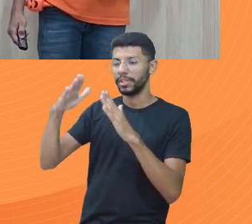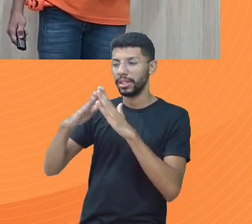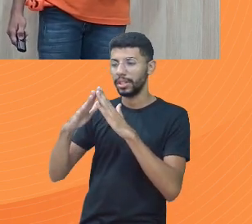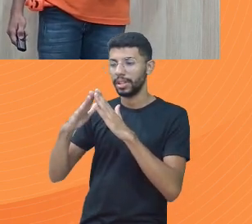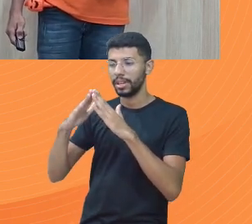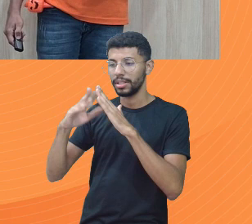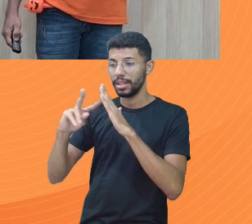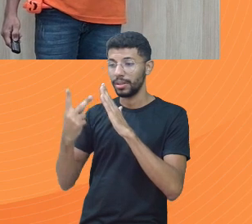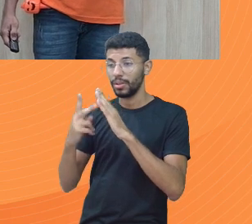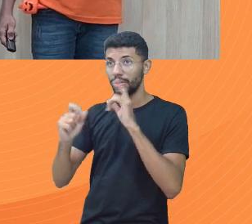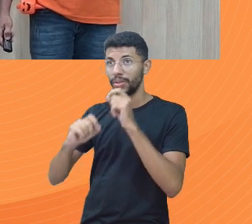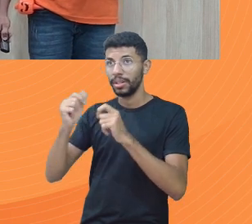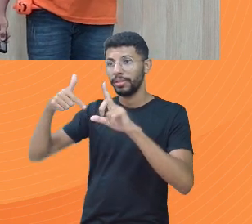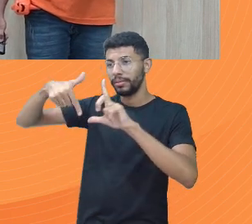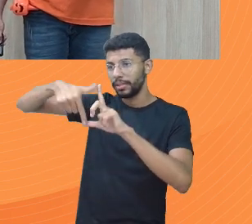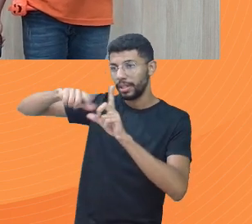do triângulo. Consequentemente, a